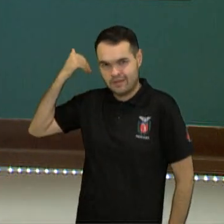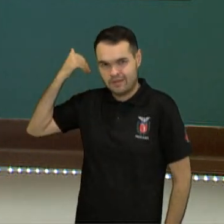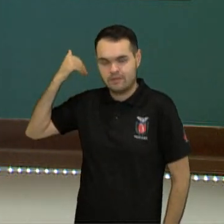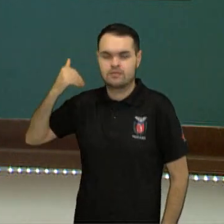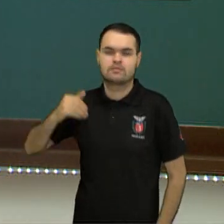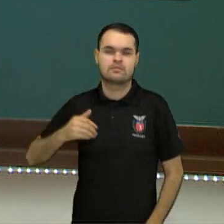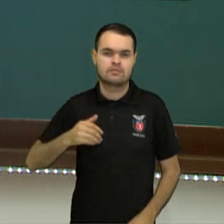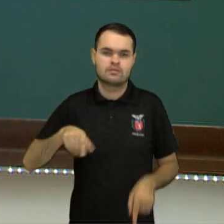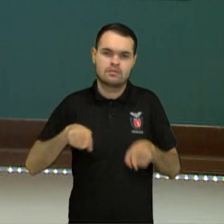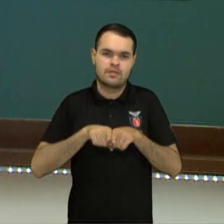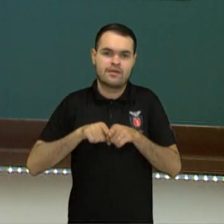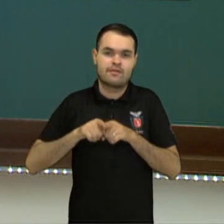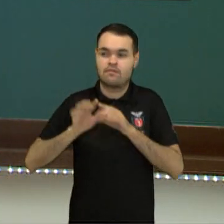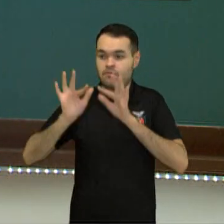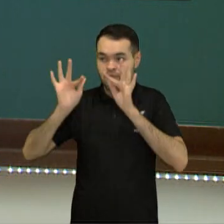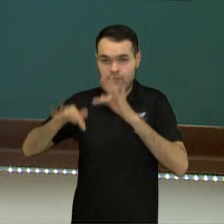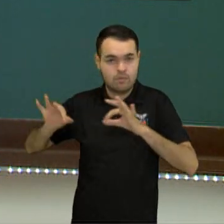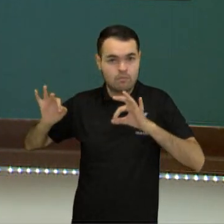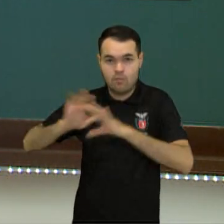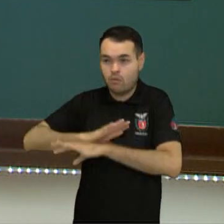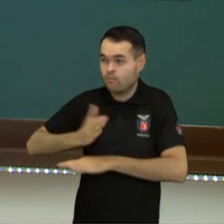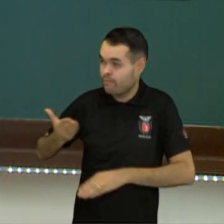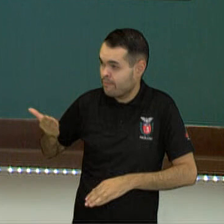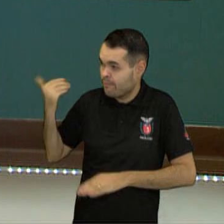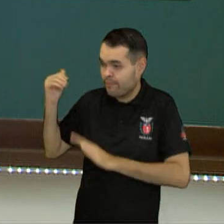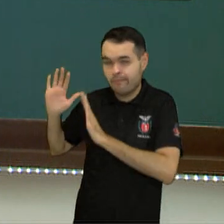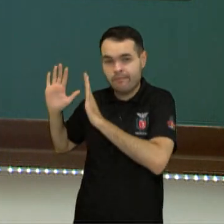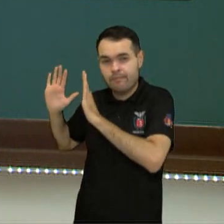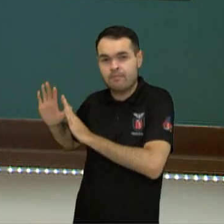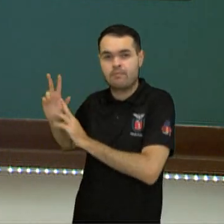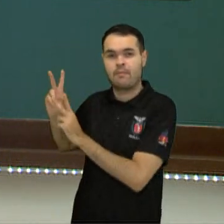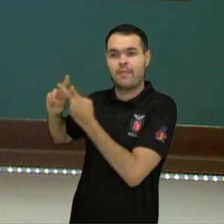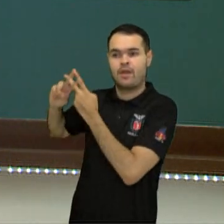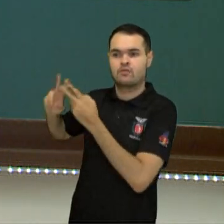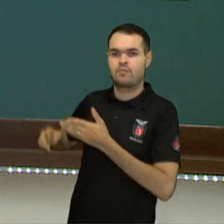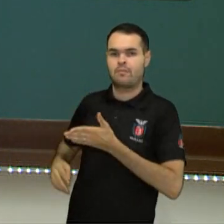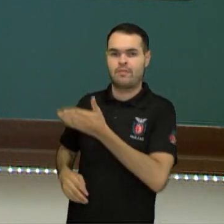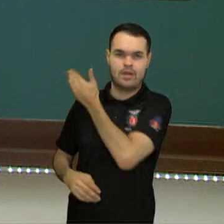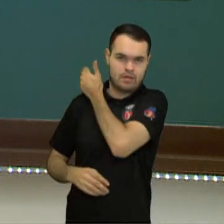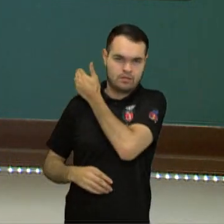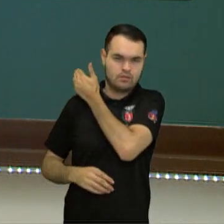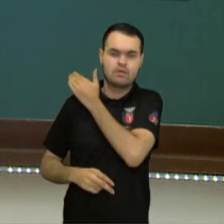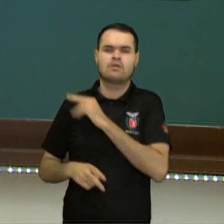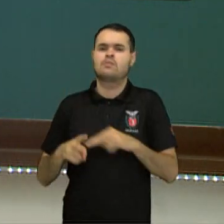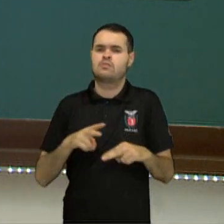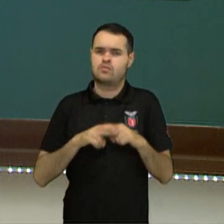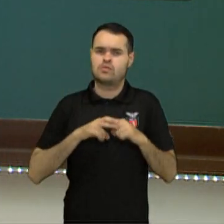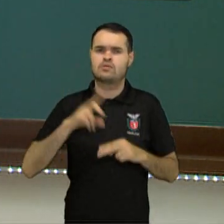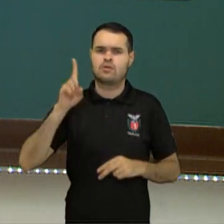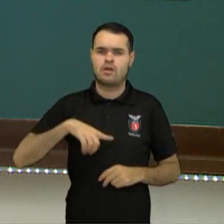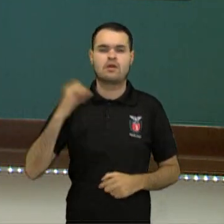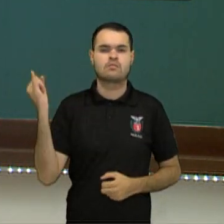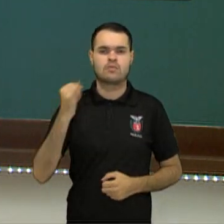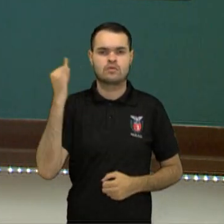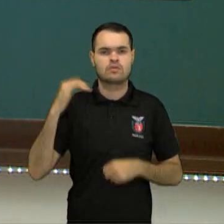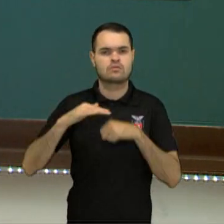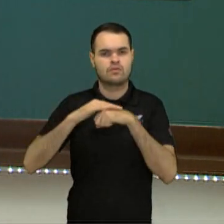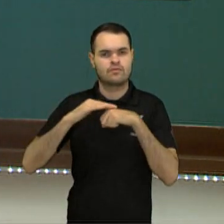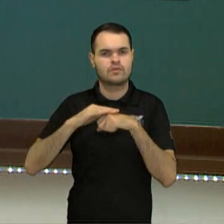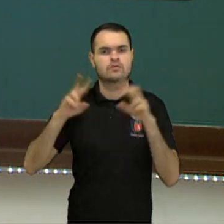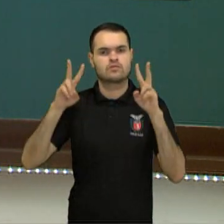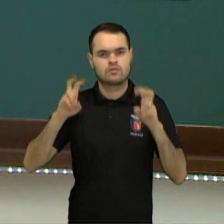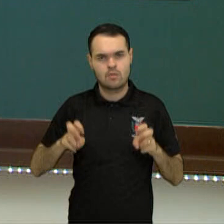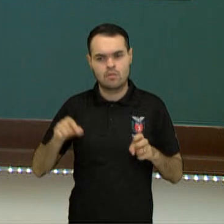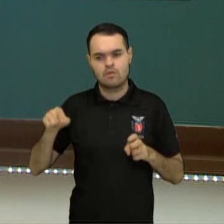passado, terminaram e ficaram lá no passado. Por isso que é importante a gente conversar sobre os verbos regulares e irregulares para que você